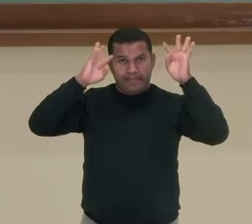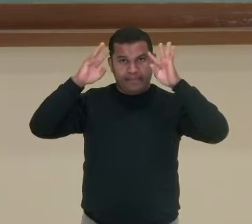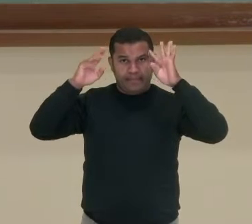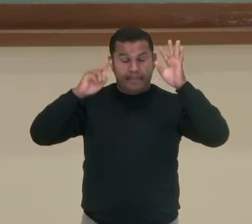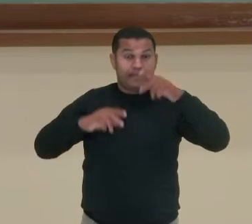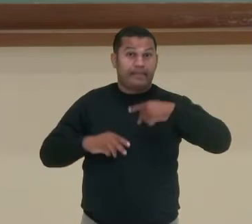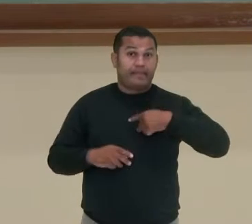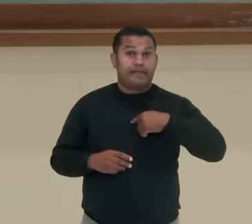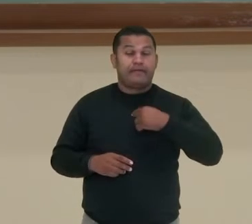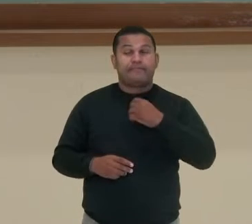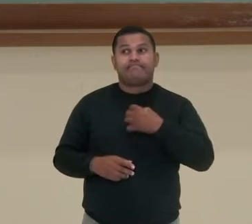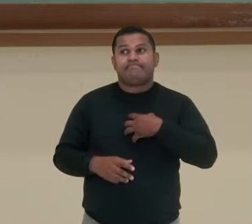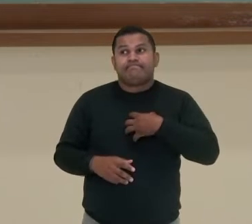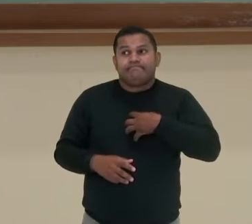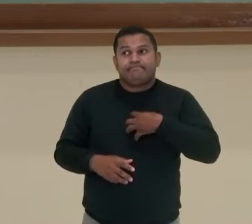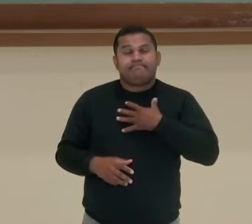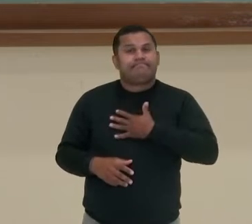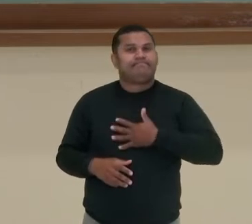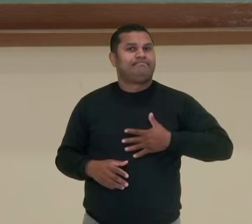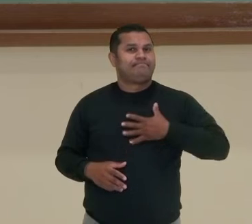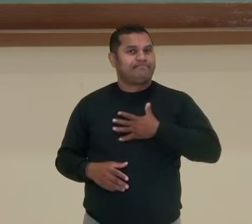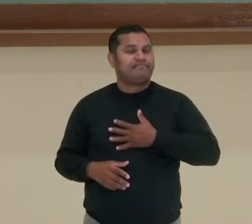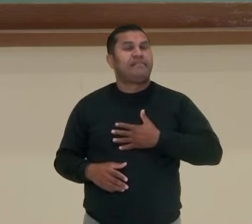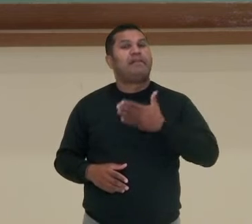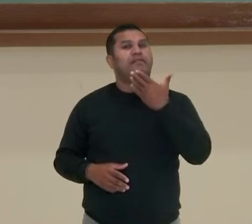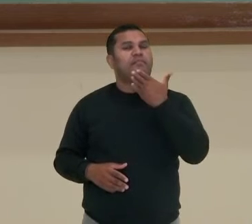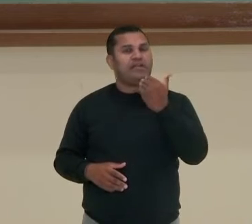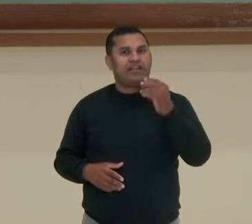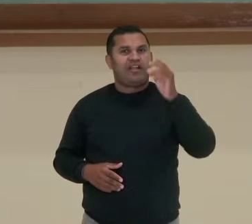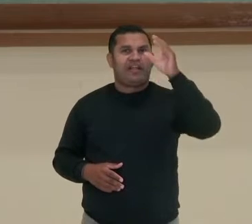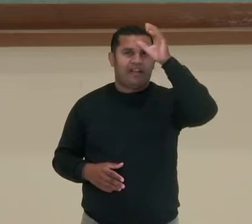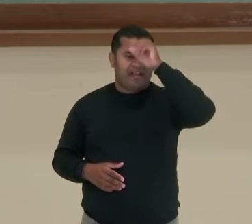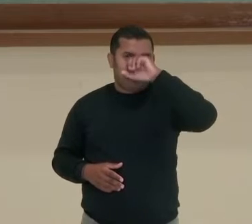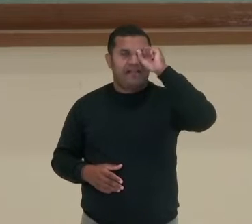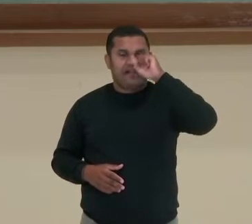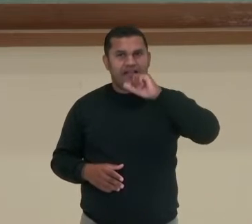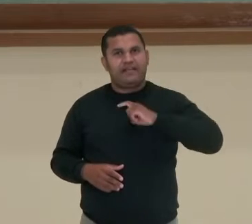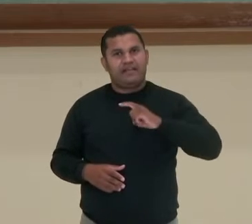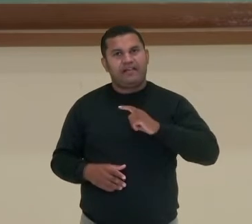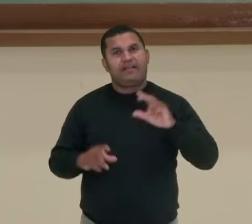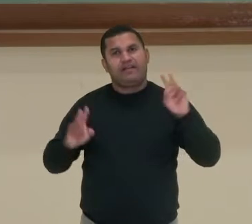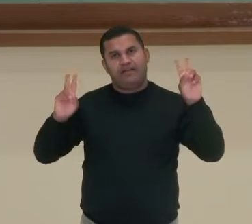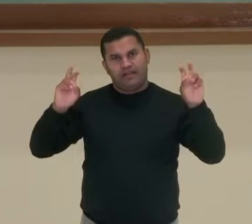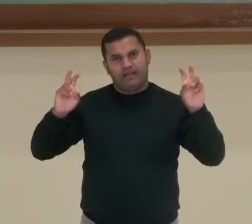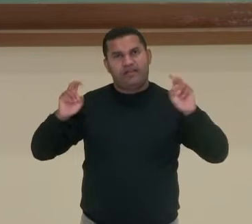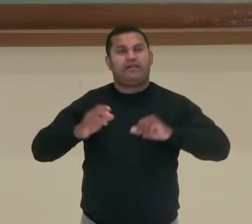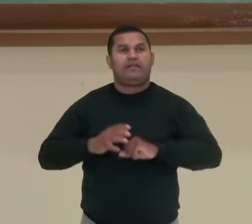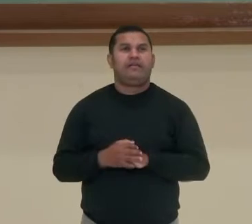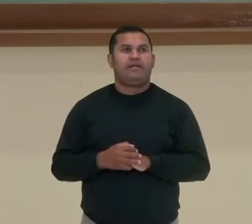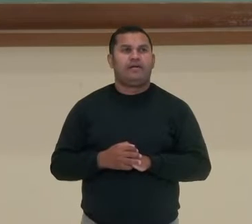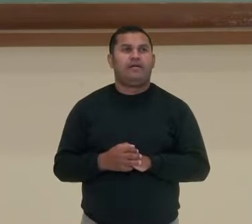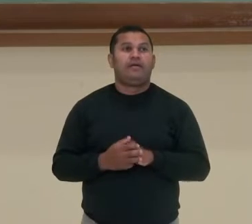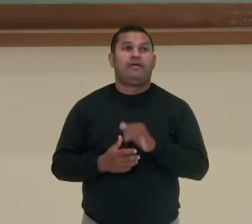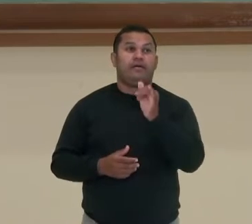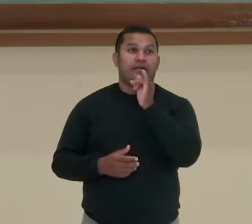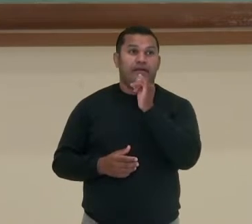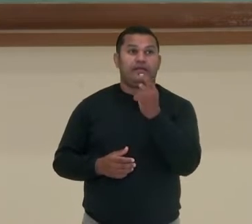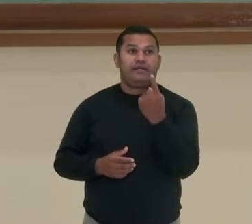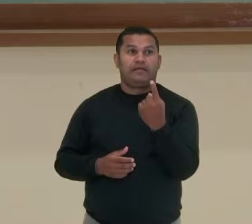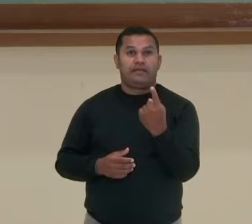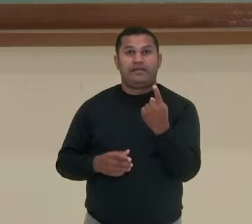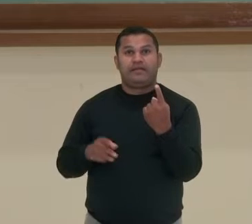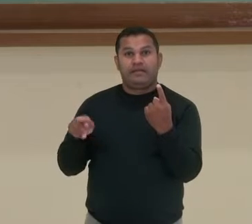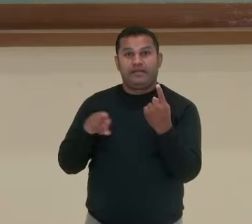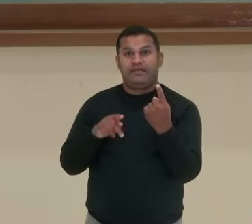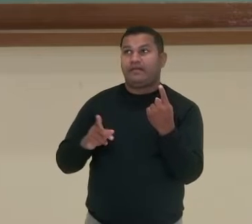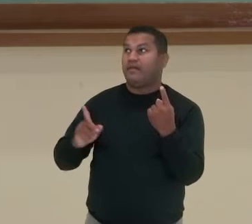tem maior prazer ou mais facilidade de absorção de contato, de conteúdo. Por exemplo, professor Roberto, eu vou dar um exemplo aí,